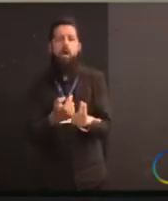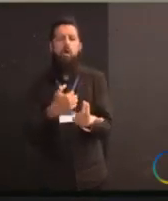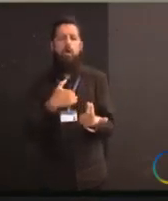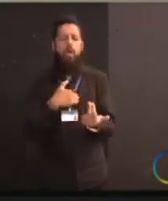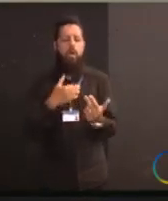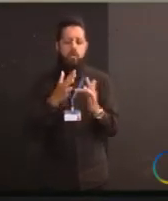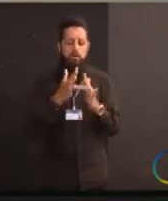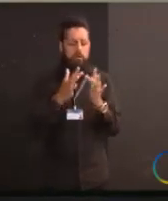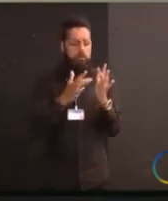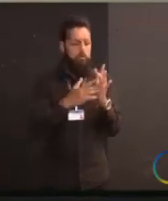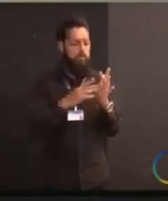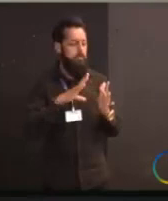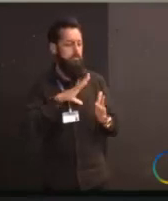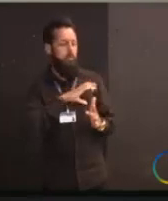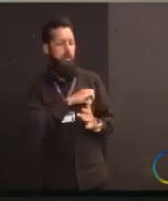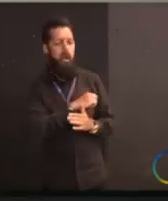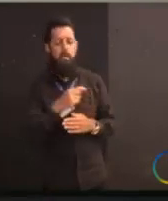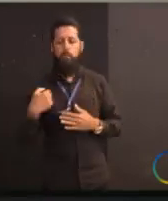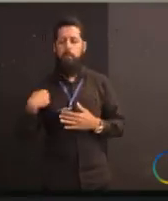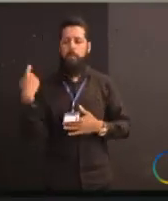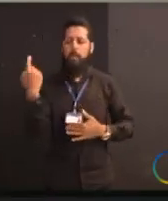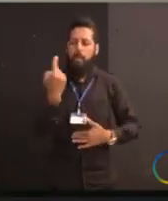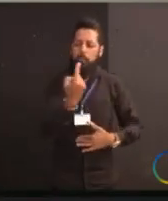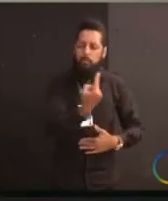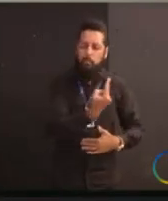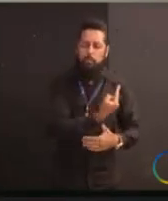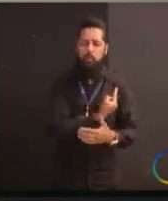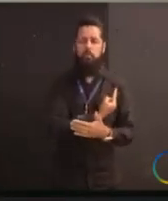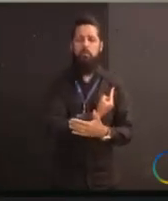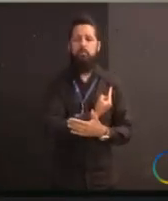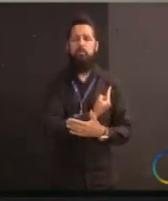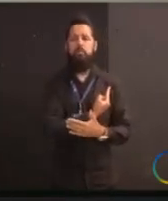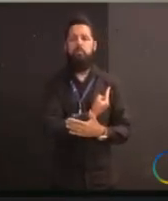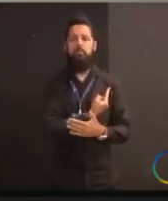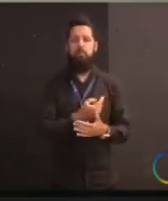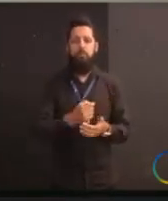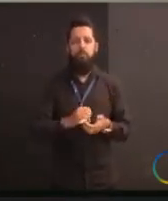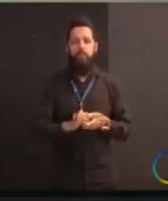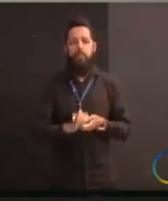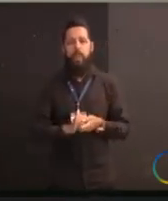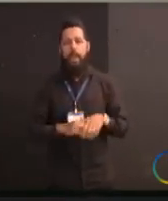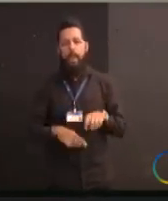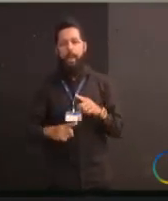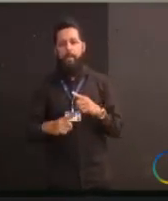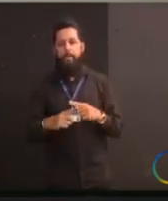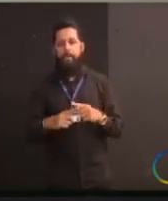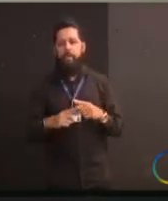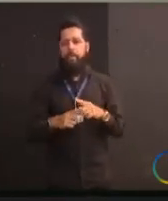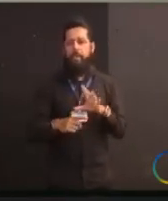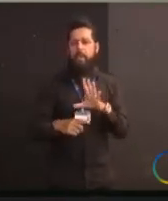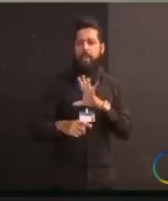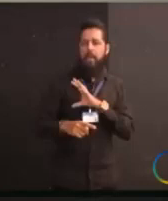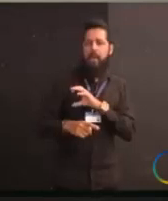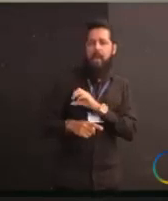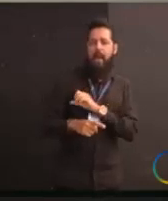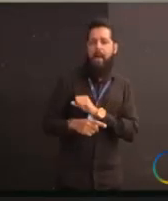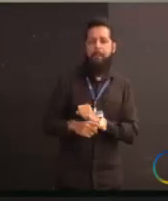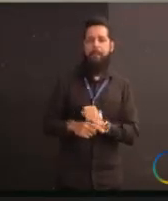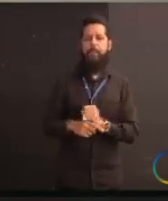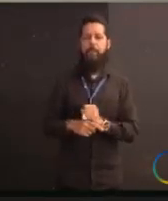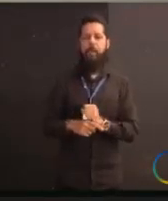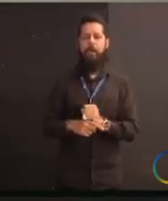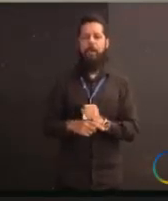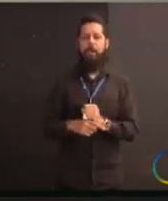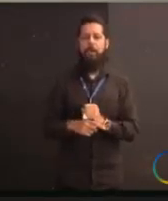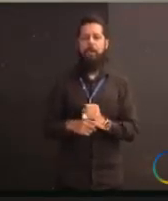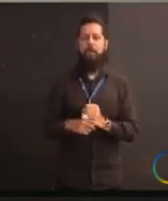Porque amor é o esquecimento de si mesmo. Porque amor nada pequeno para si.